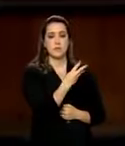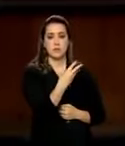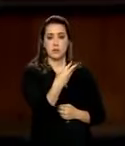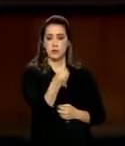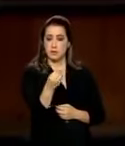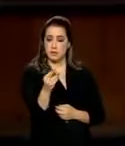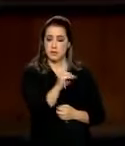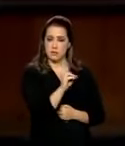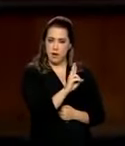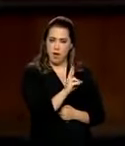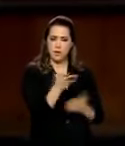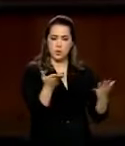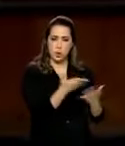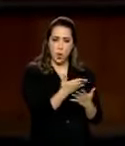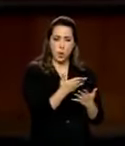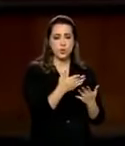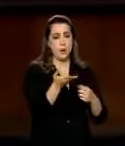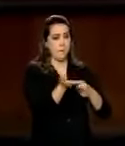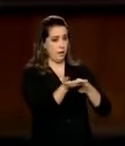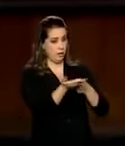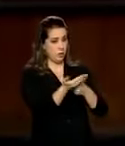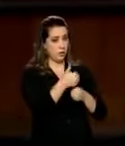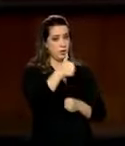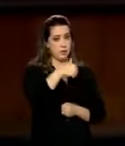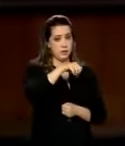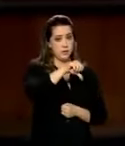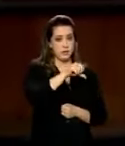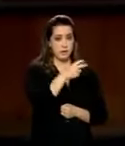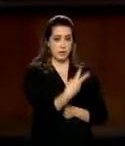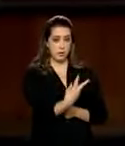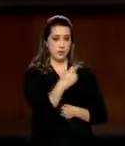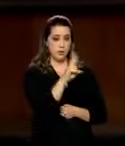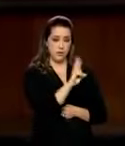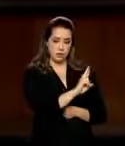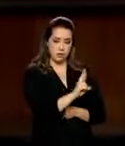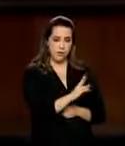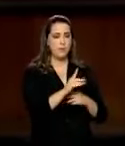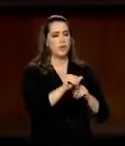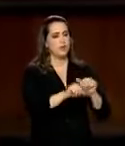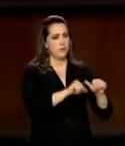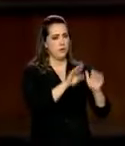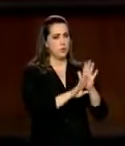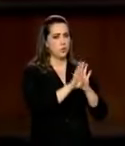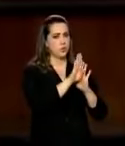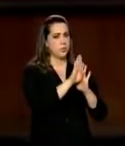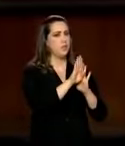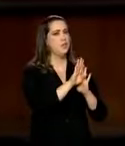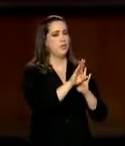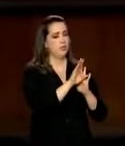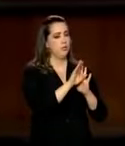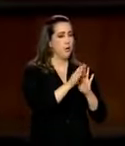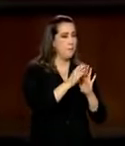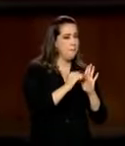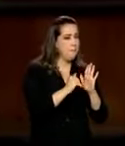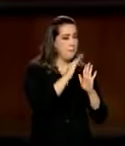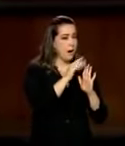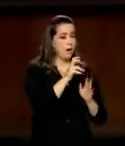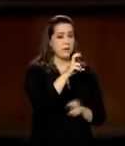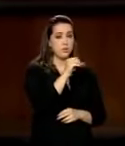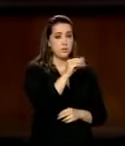do Bolsa Família equivale a R$ 192. Vamos passar isso para R$ 300, é um pouco mais de 50%